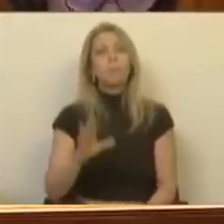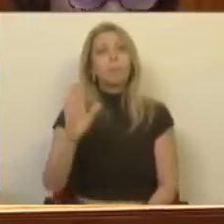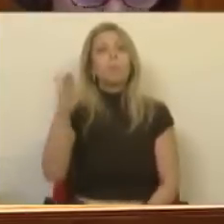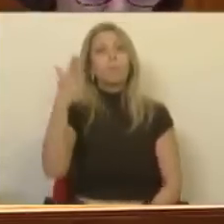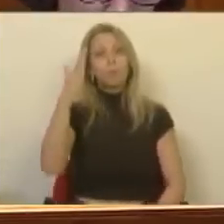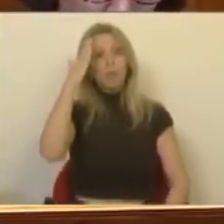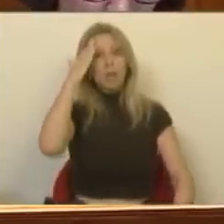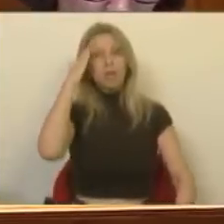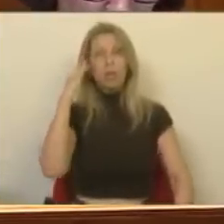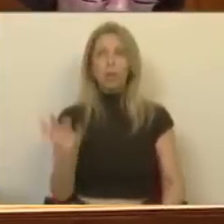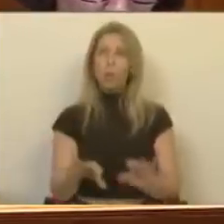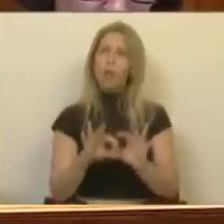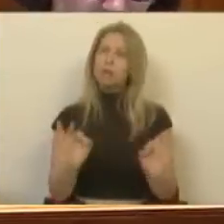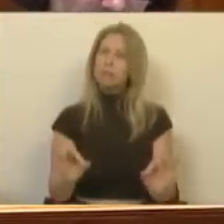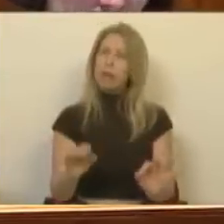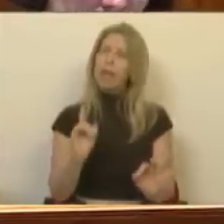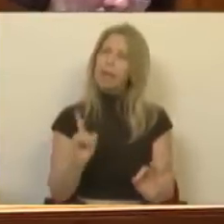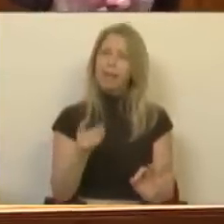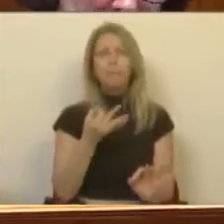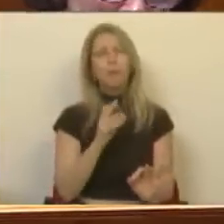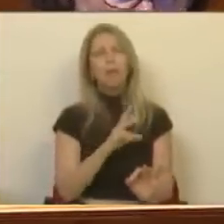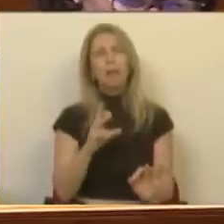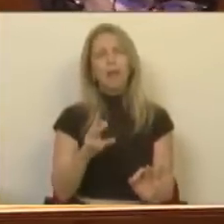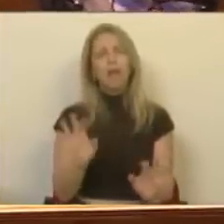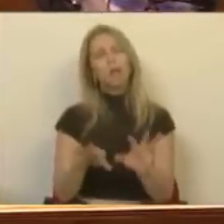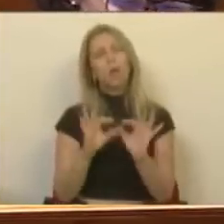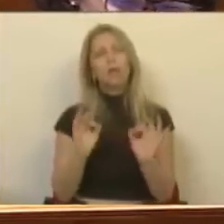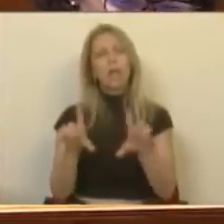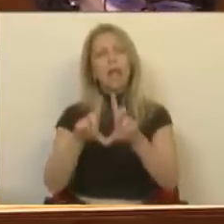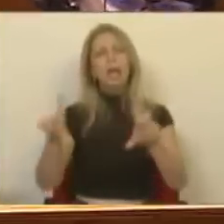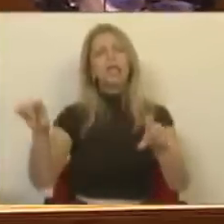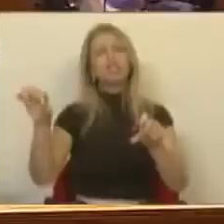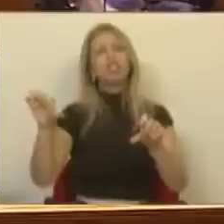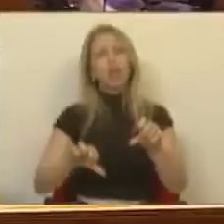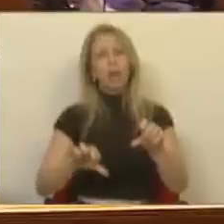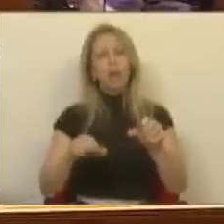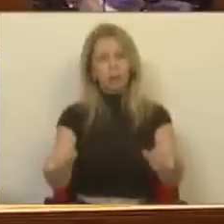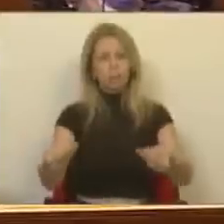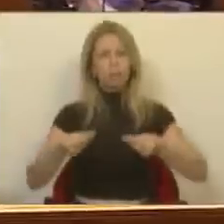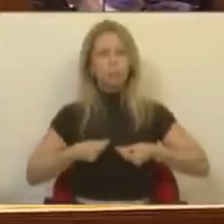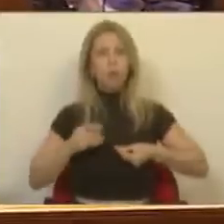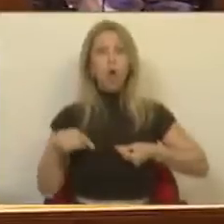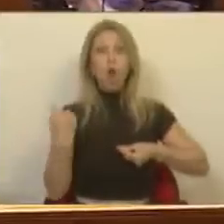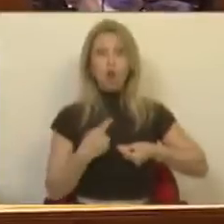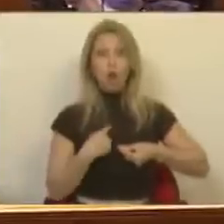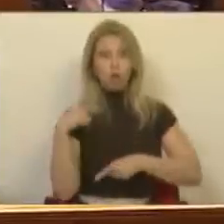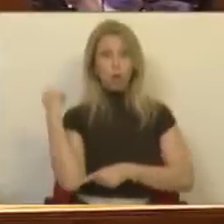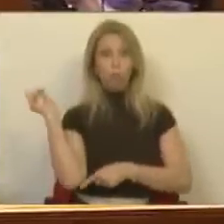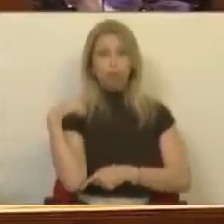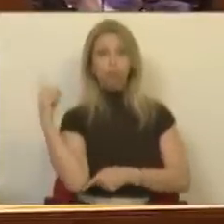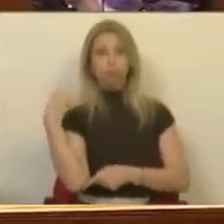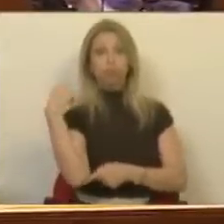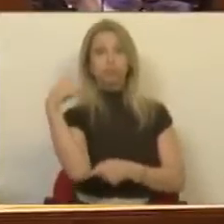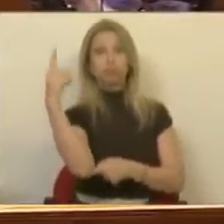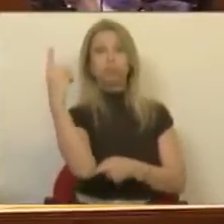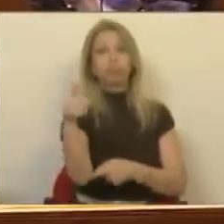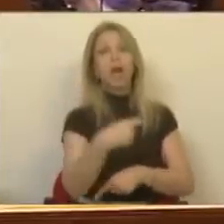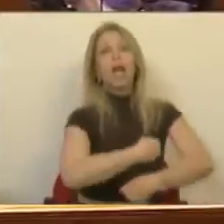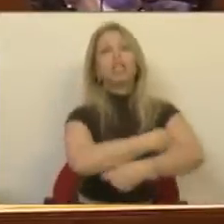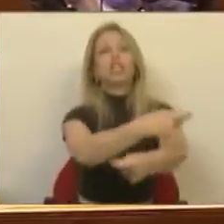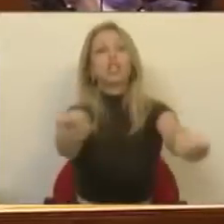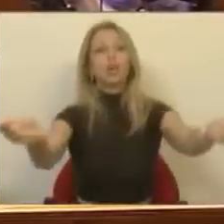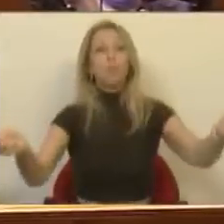assim uma espécie dos séculos davam para nós por helicóptero distribuir num país que estava em crise perante da pandemia